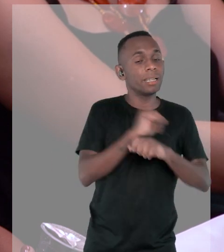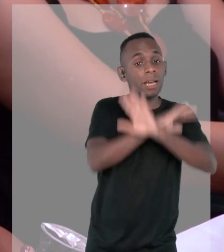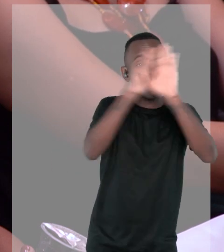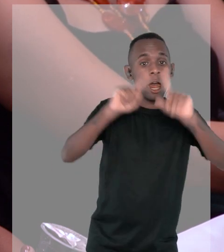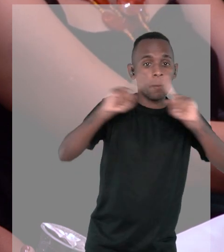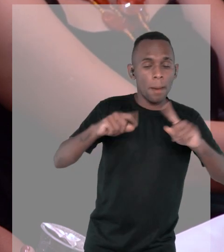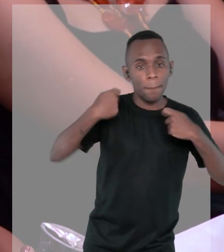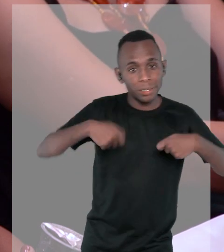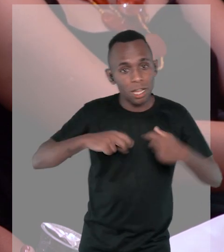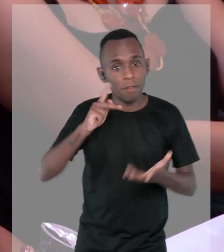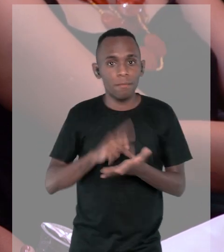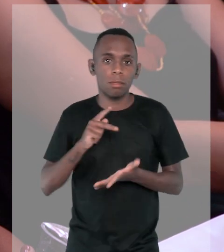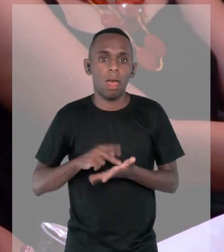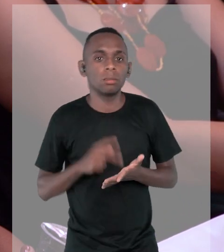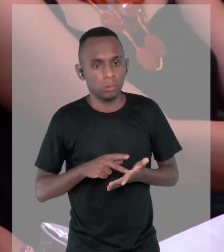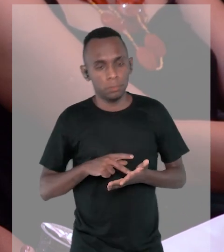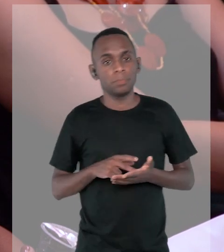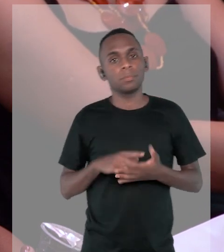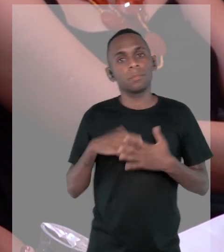ser verdade em toda a cadeia.